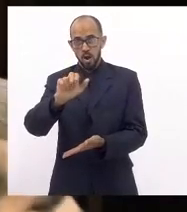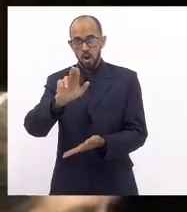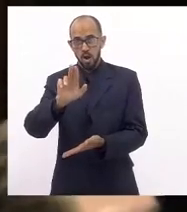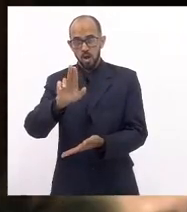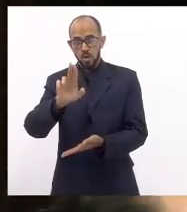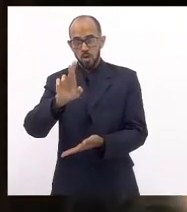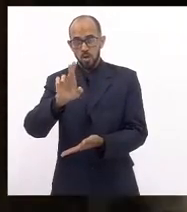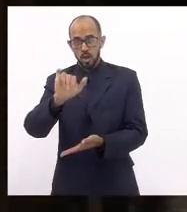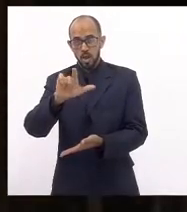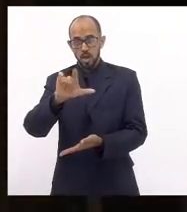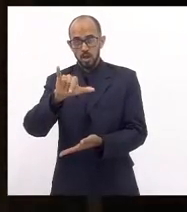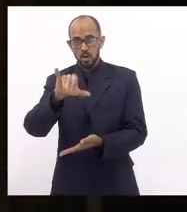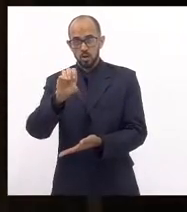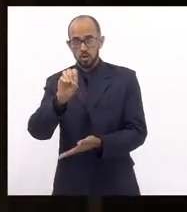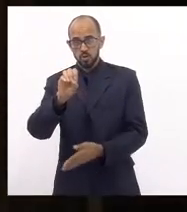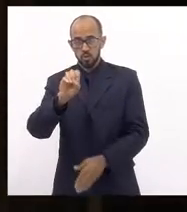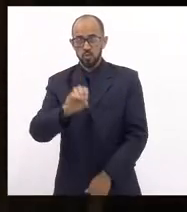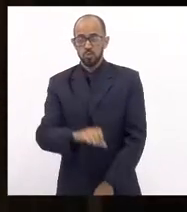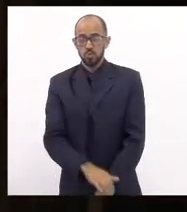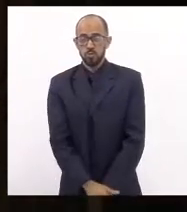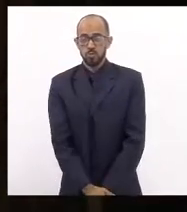Lopes.